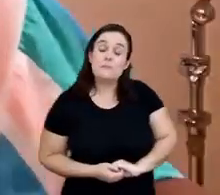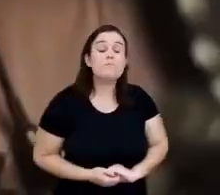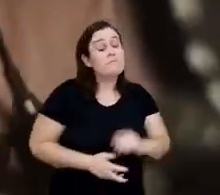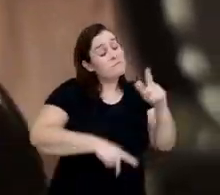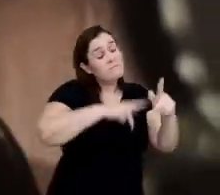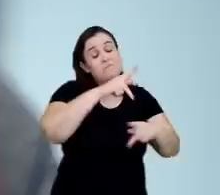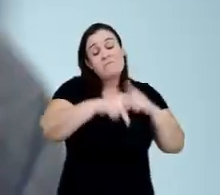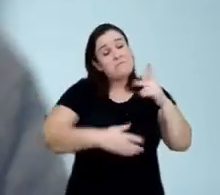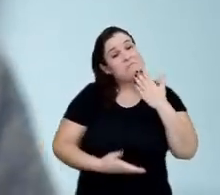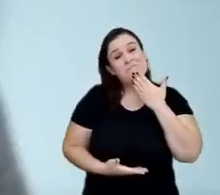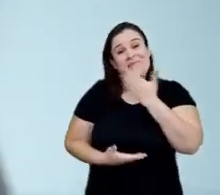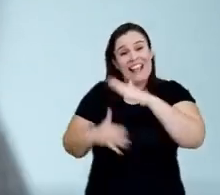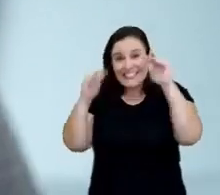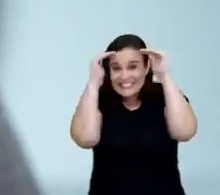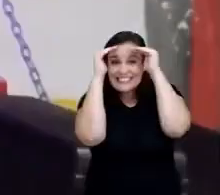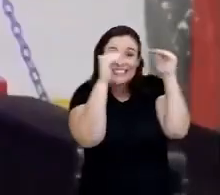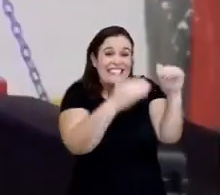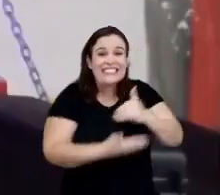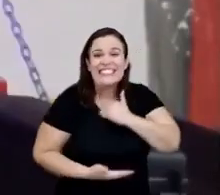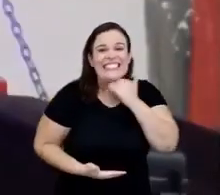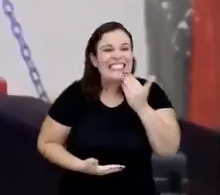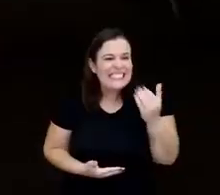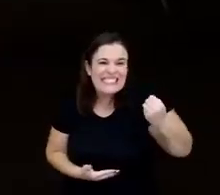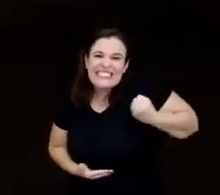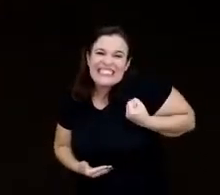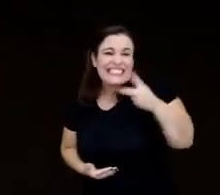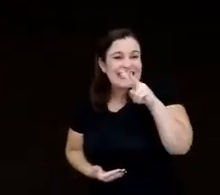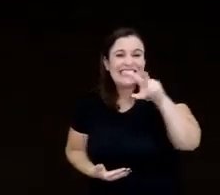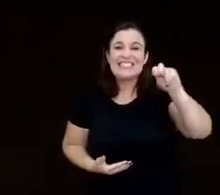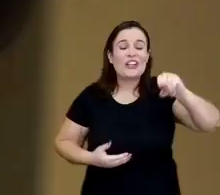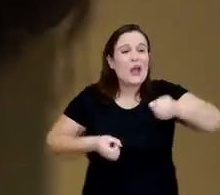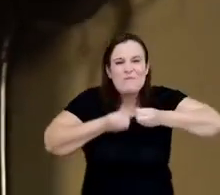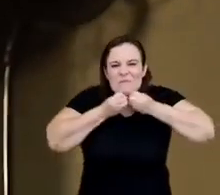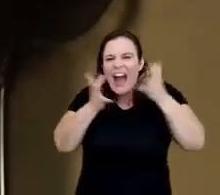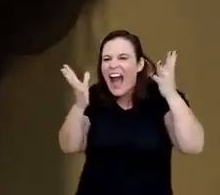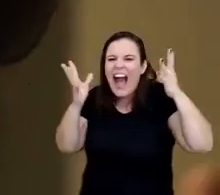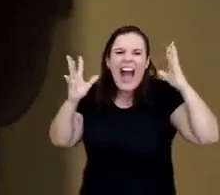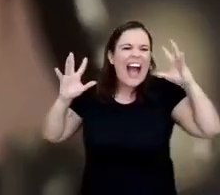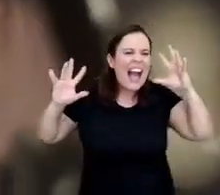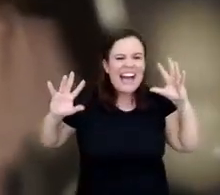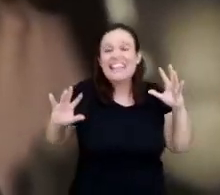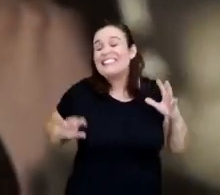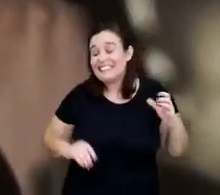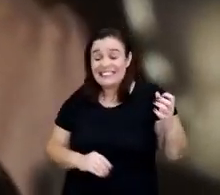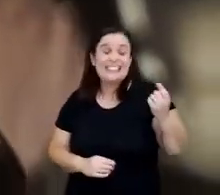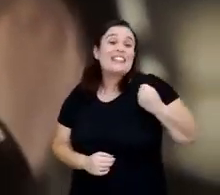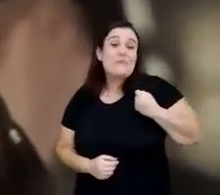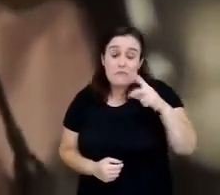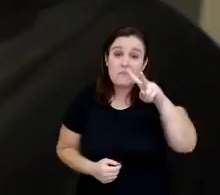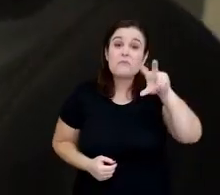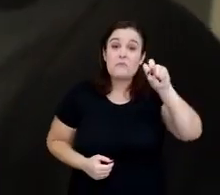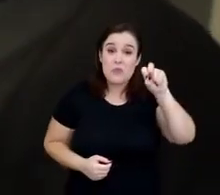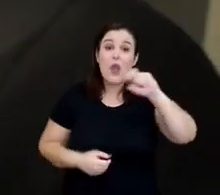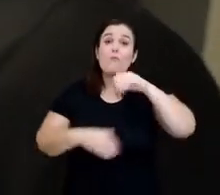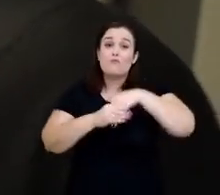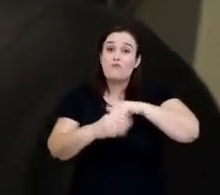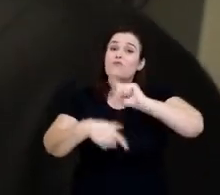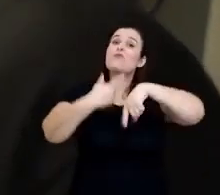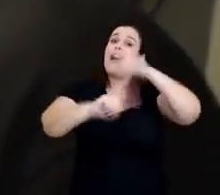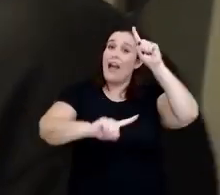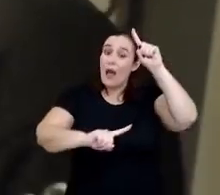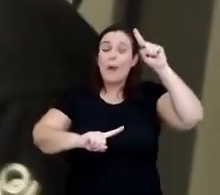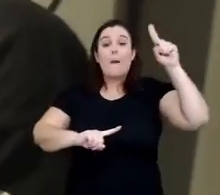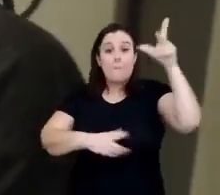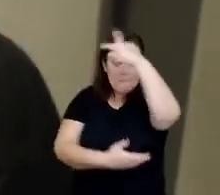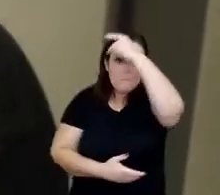Quando o povo pede, não adianta. O 1050 já tá na garganta pra virar jogo nessa eleição. Pra ser prefeito tem